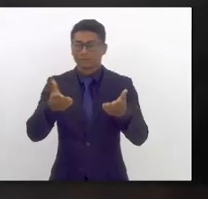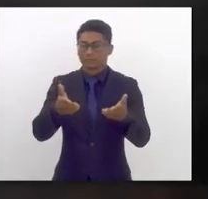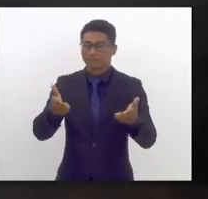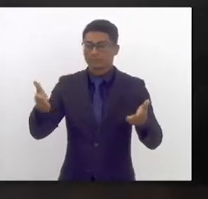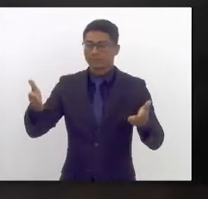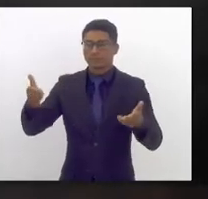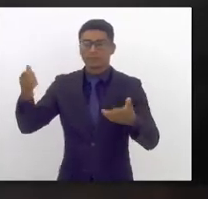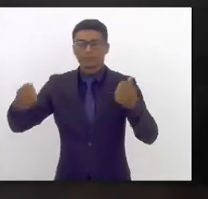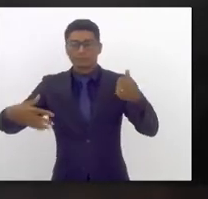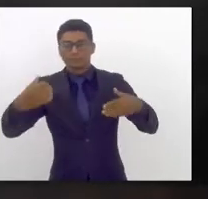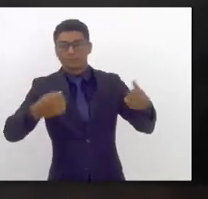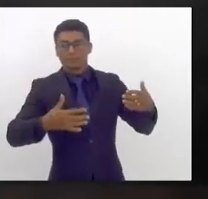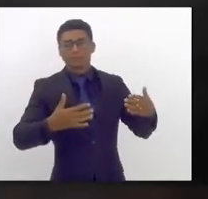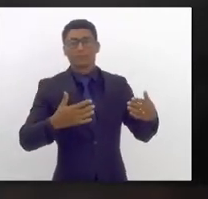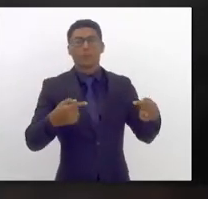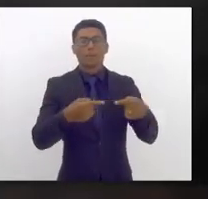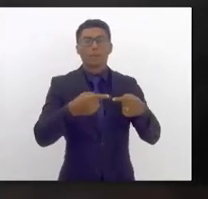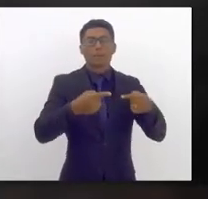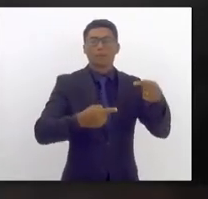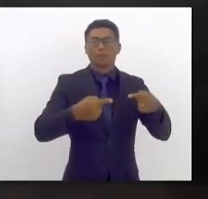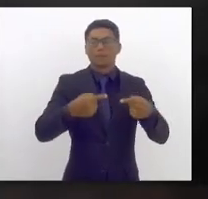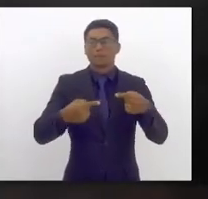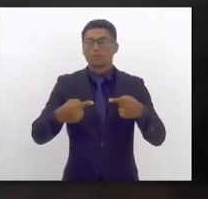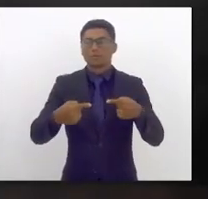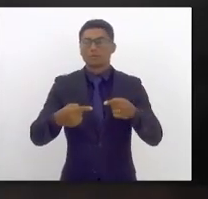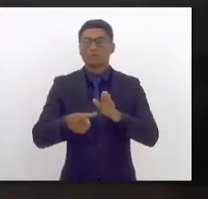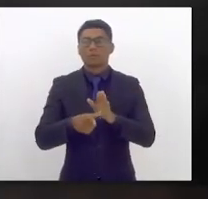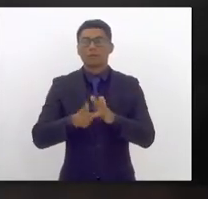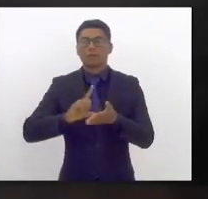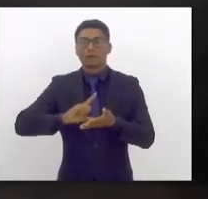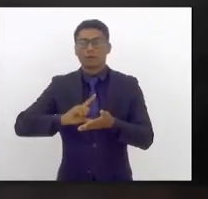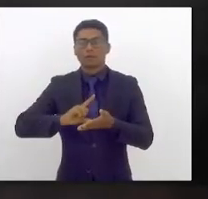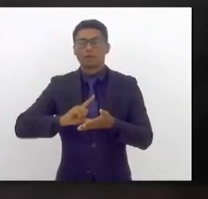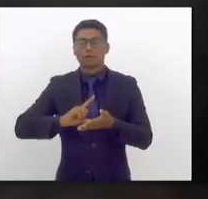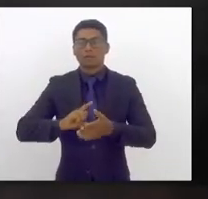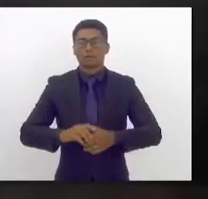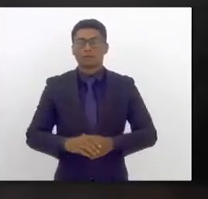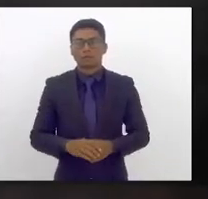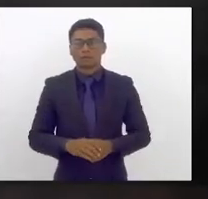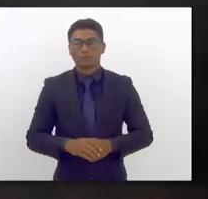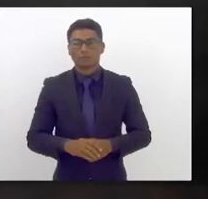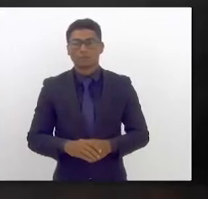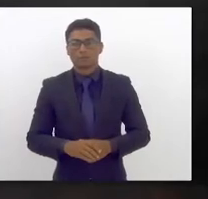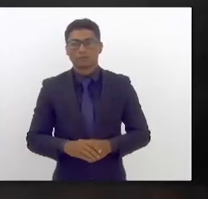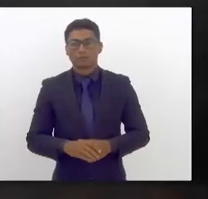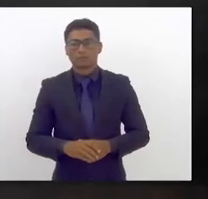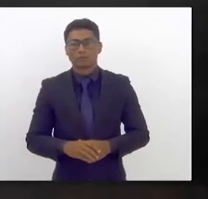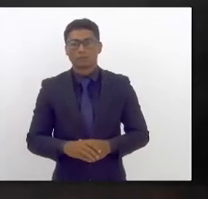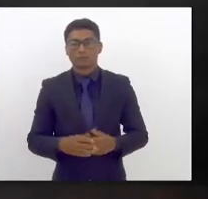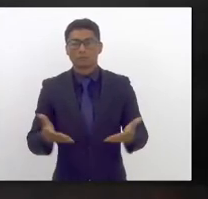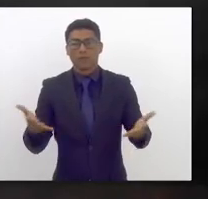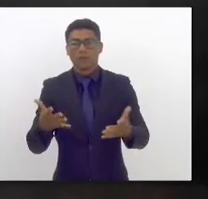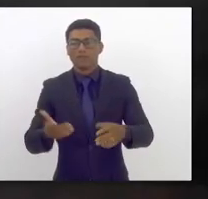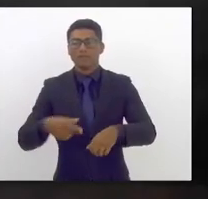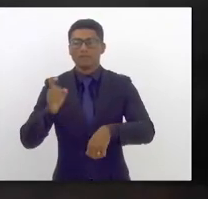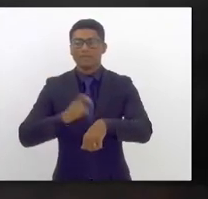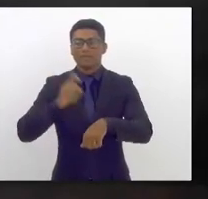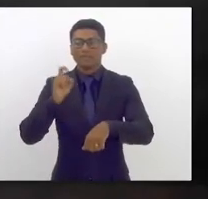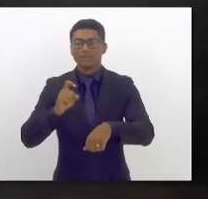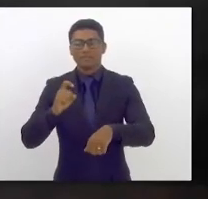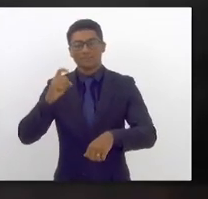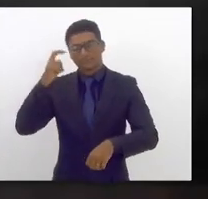uma fala mais política né Eu queria apresentar um momento cultural aqui